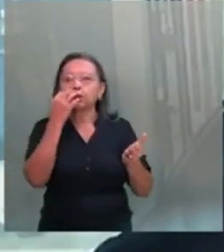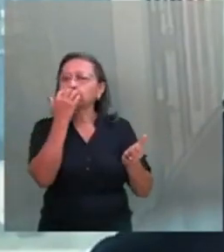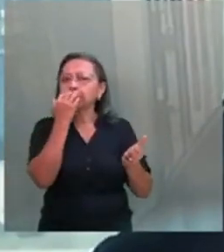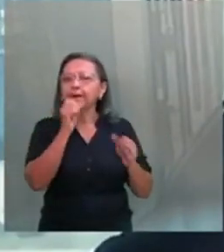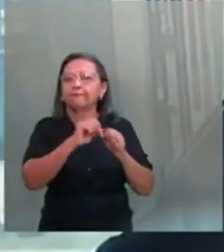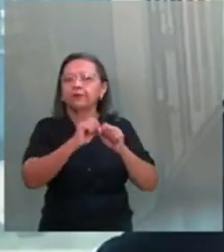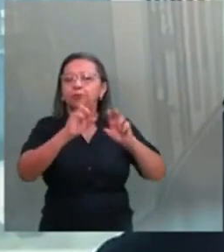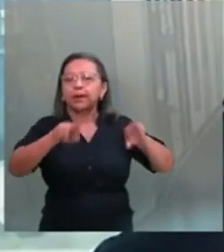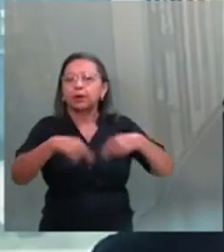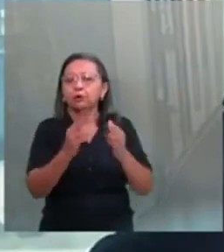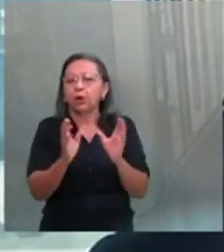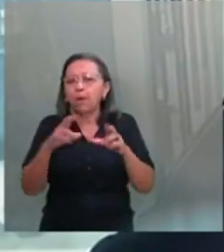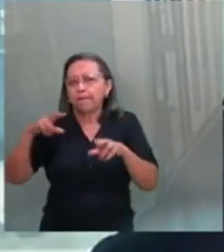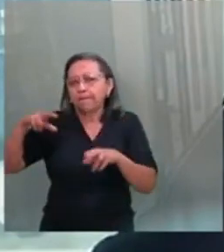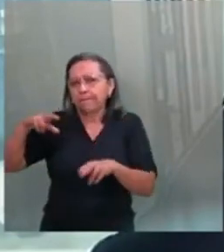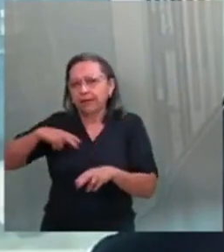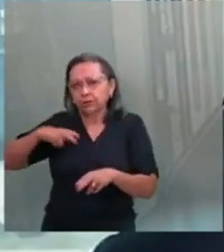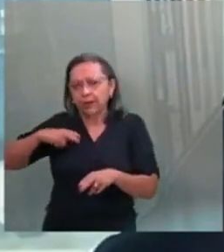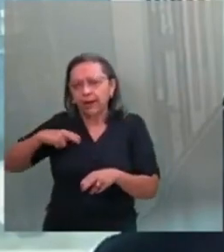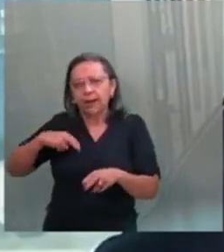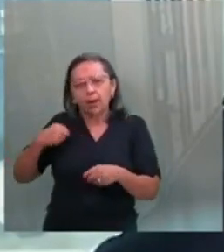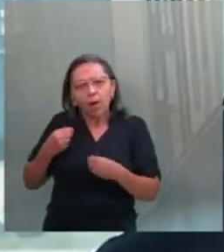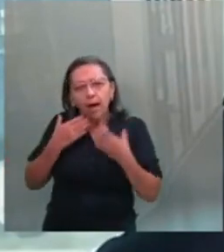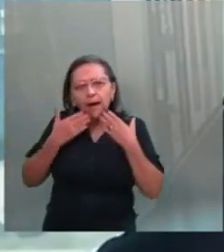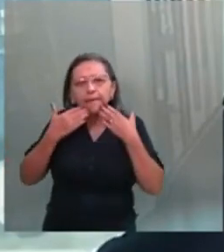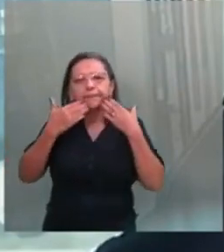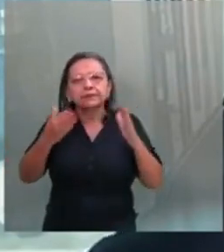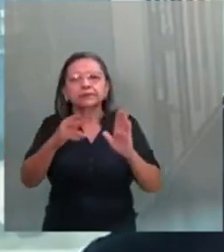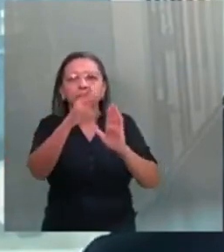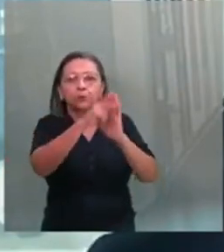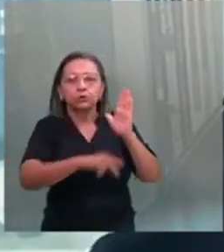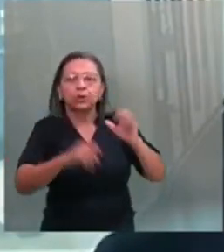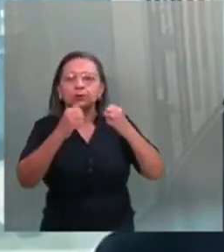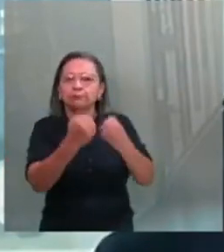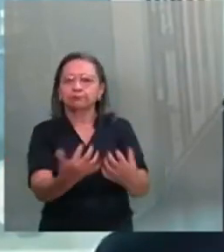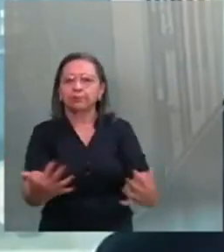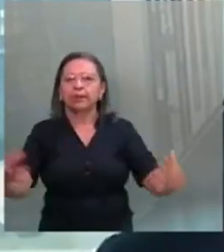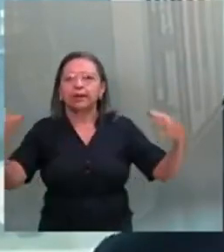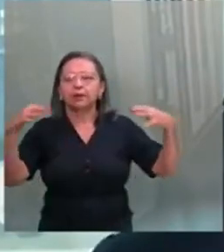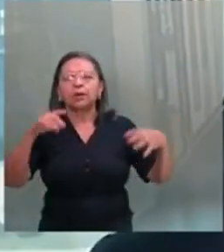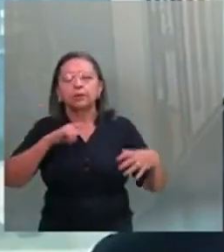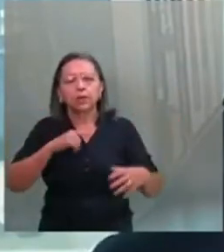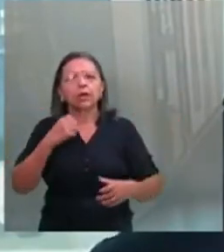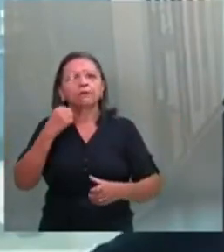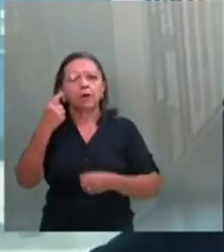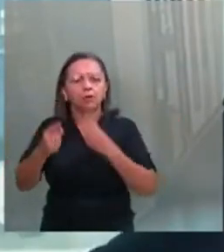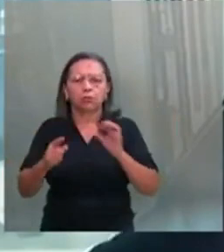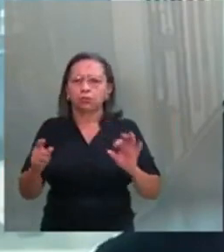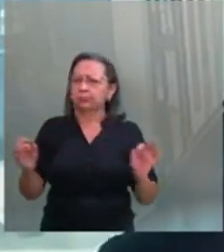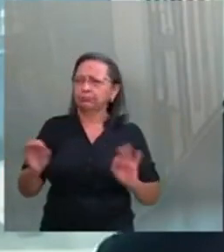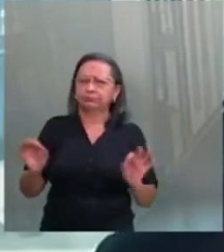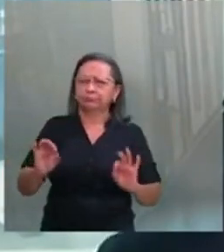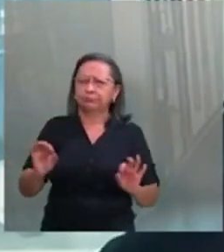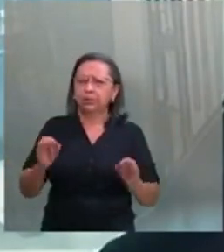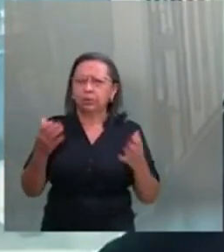sessão secreta e apresentei o projeto em plenário. Houve algumas resistências, porque ninguém acreditava que aquilo,